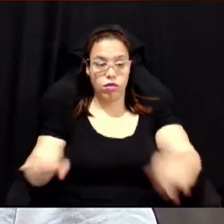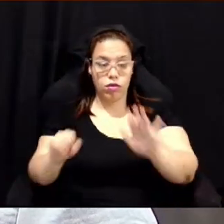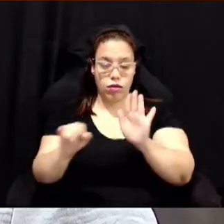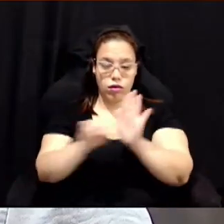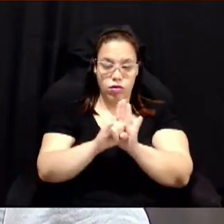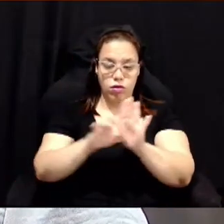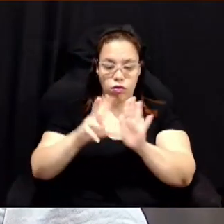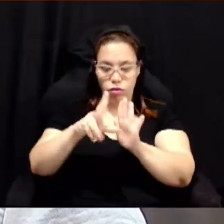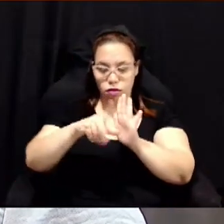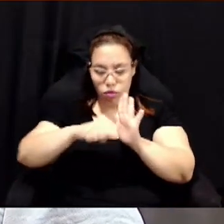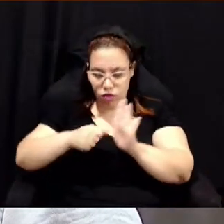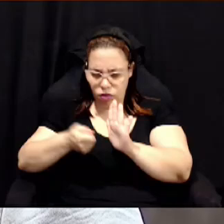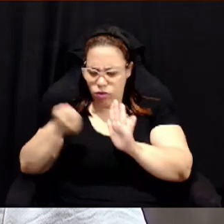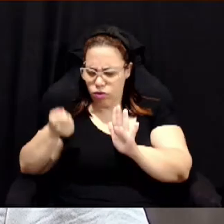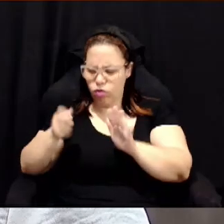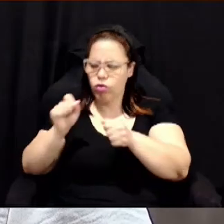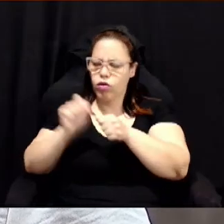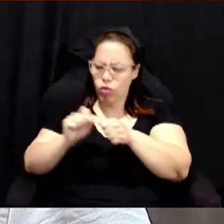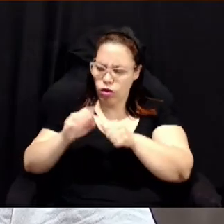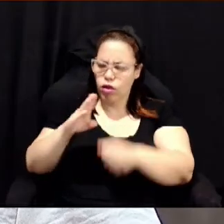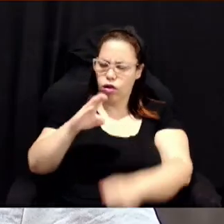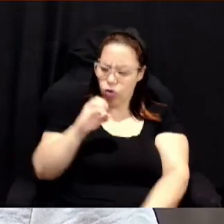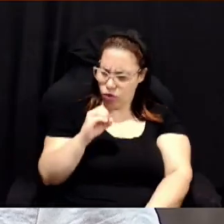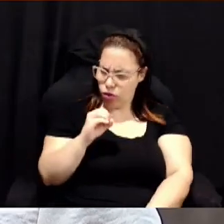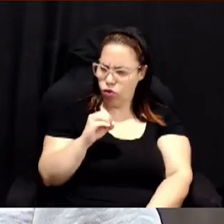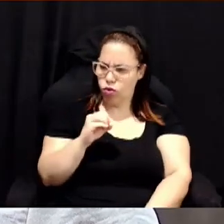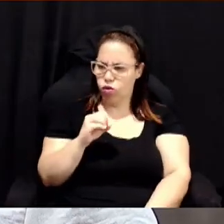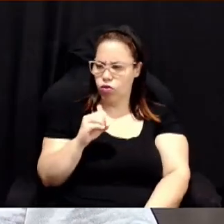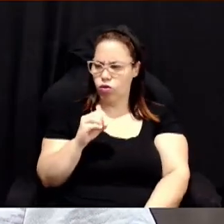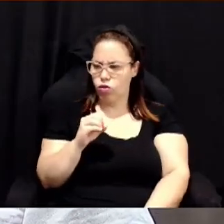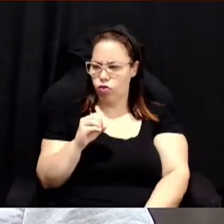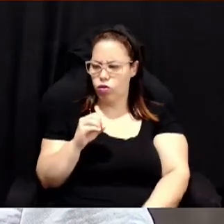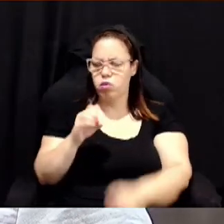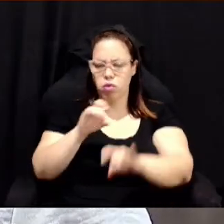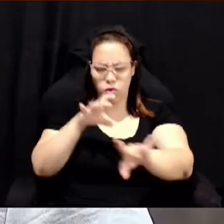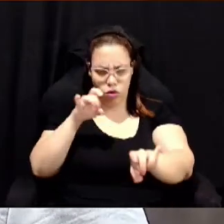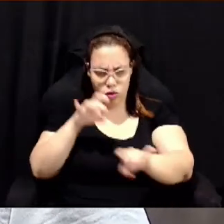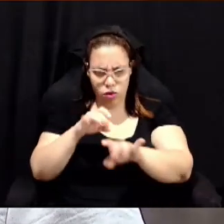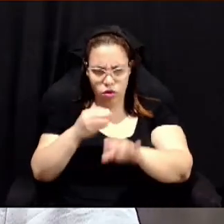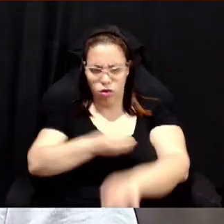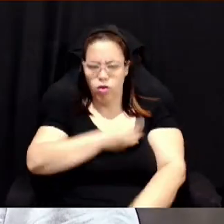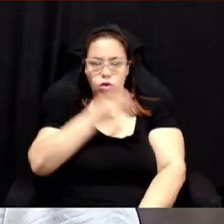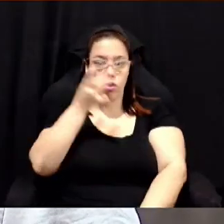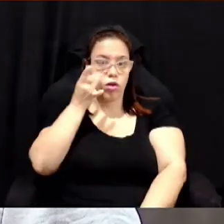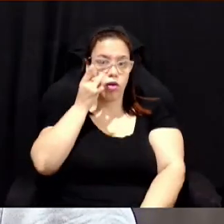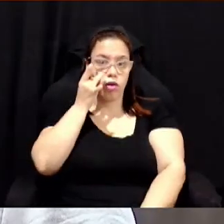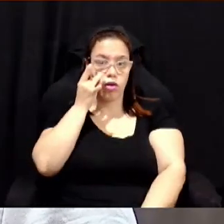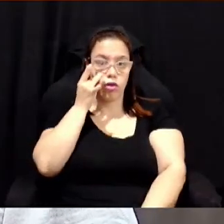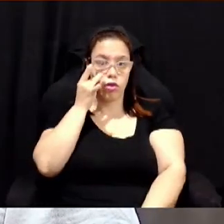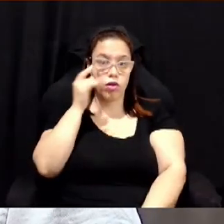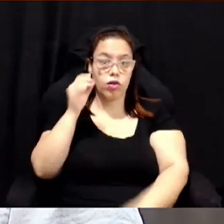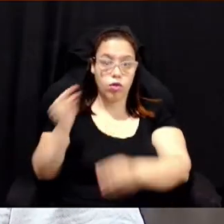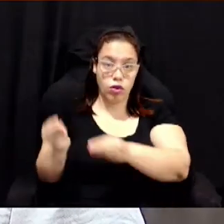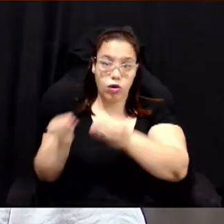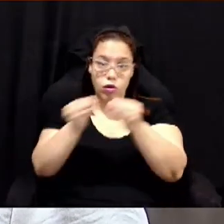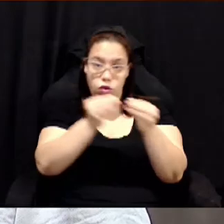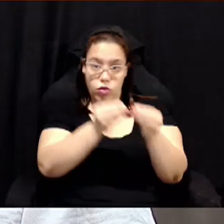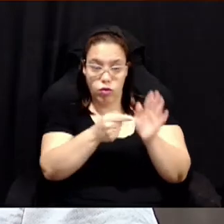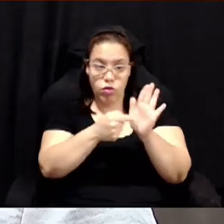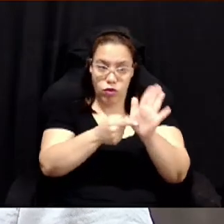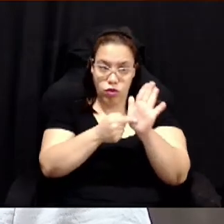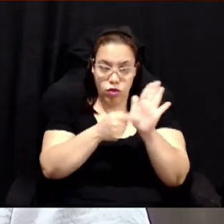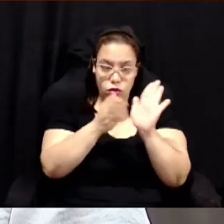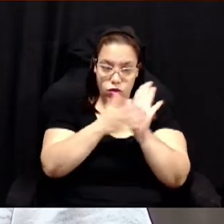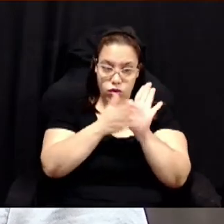furtada, faça o boletim de ocorrência, mesmo que seja online ou presencial na delegacia, e apresente esse documento